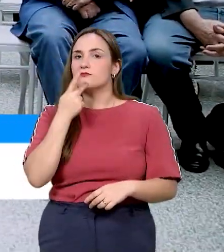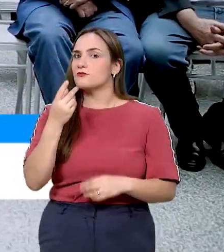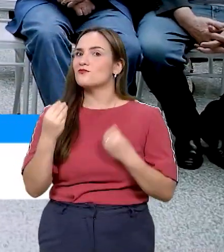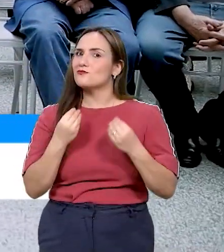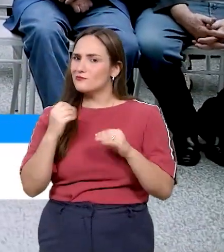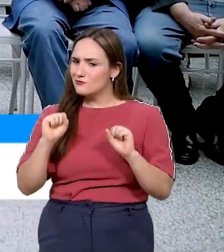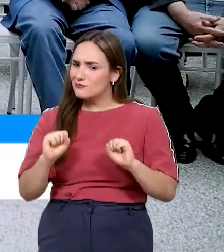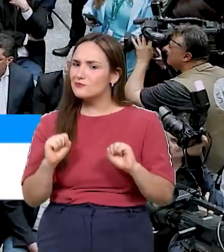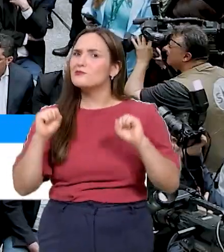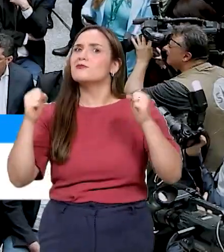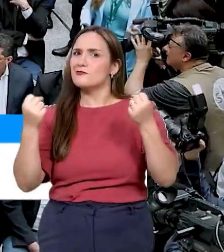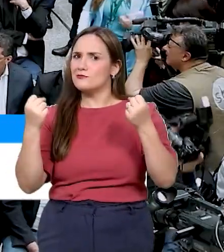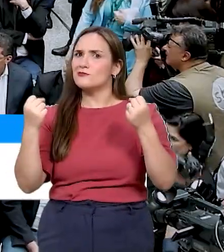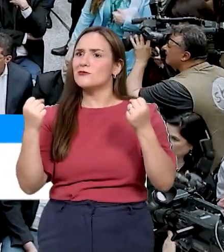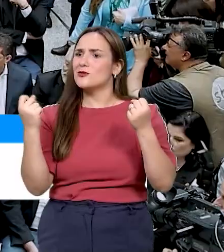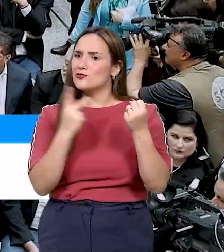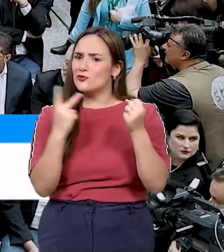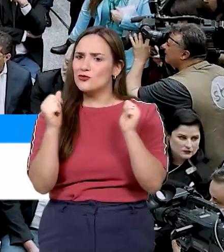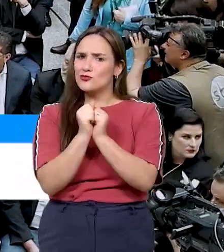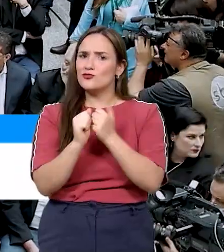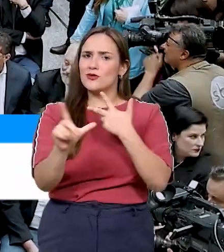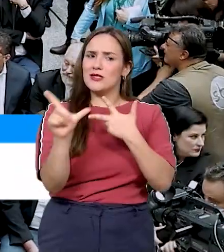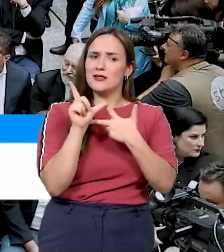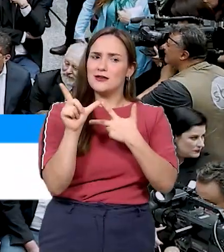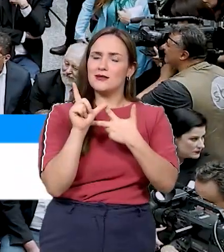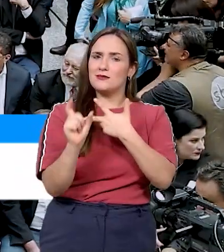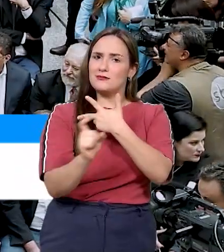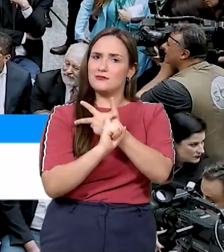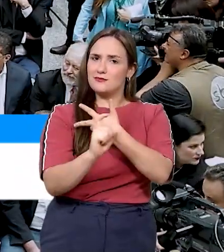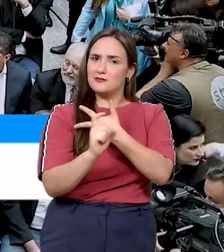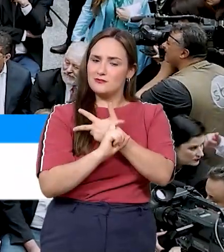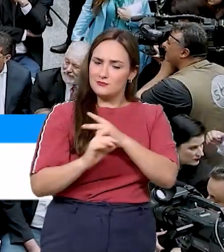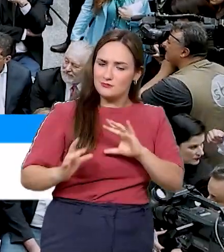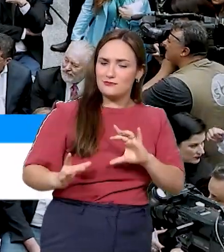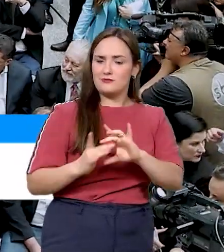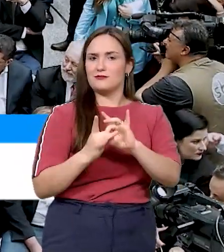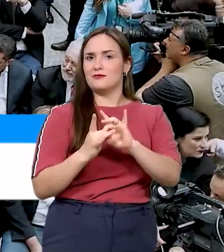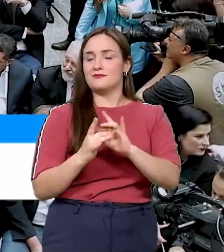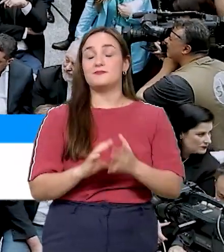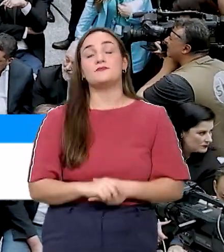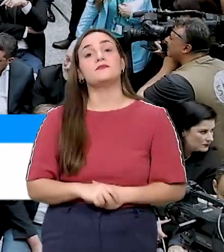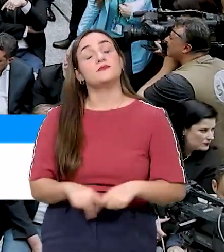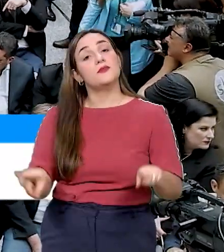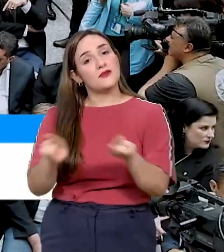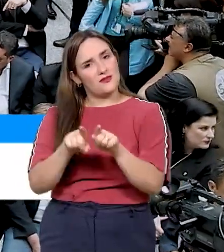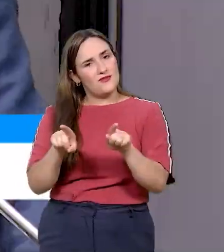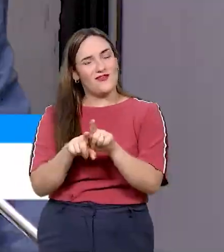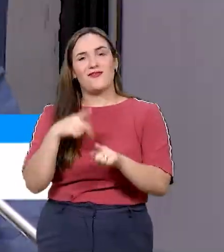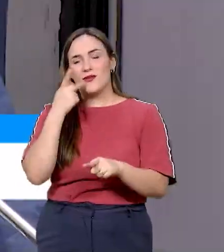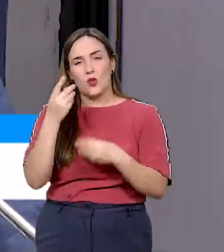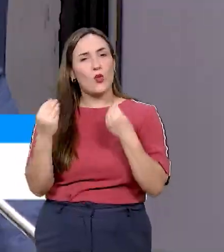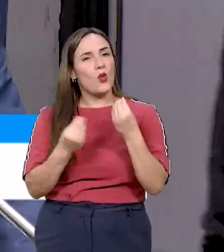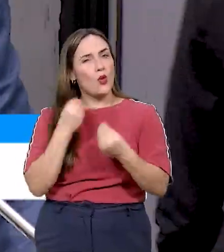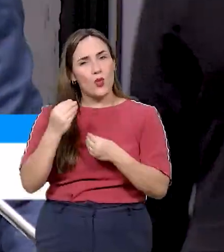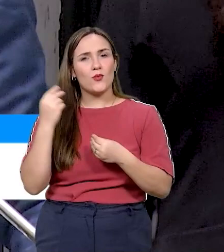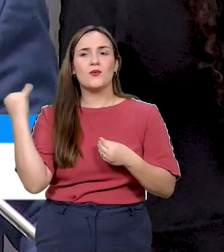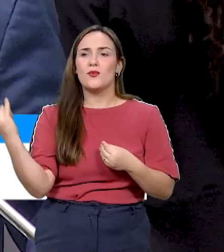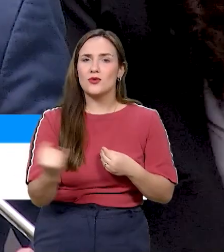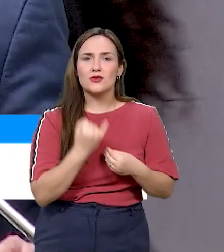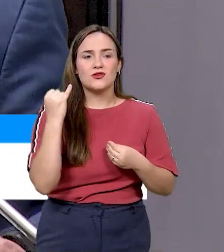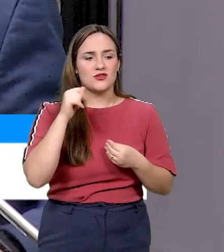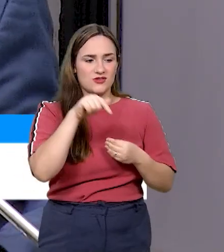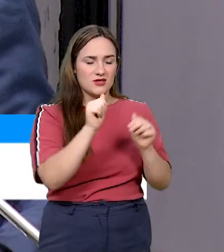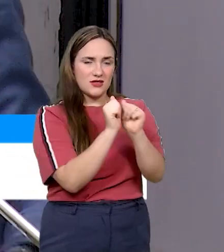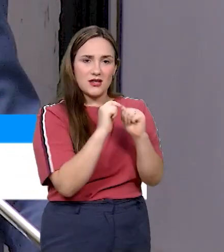PP, destacou o esforço conjunto entre os poderes legislativo e executivo. Também enfatizou